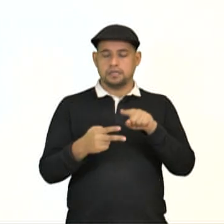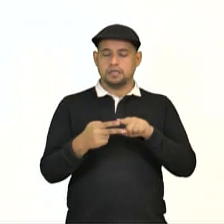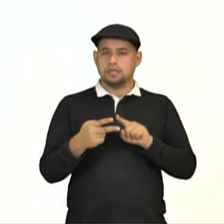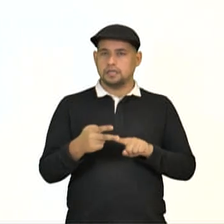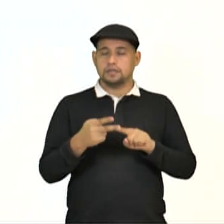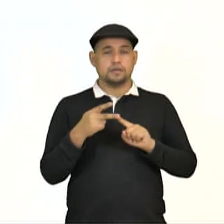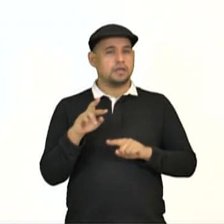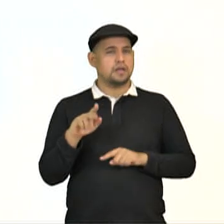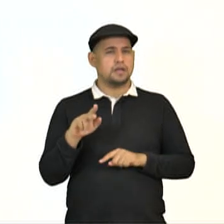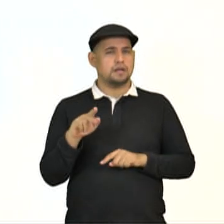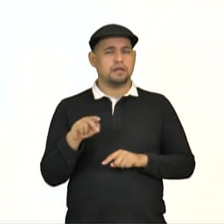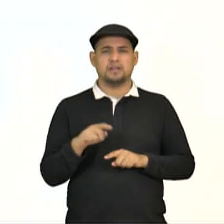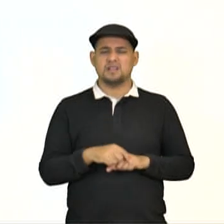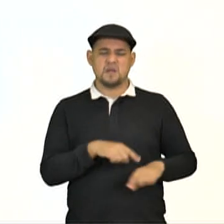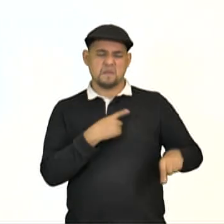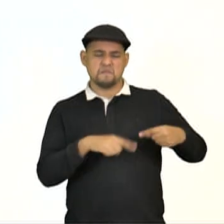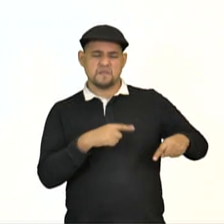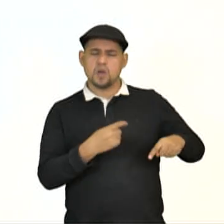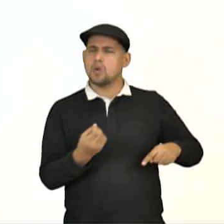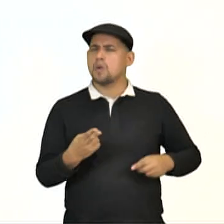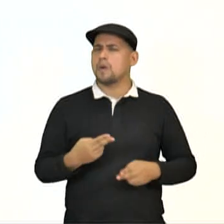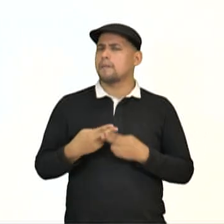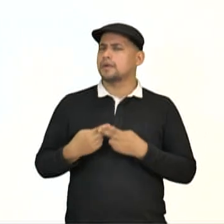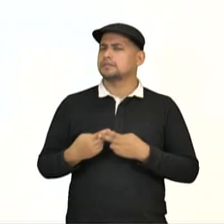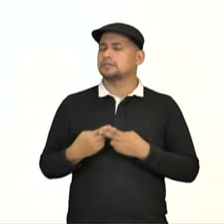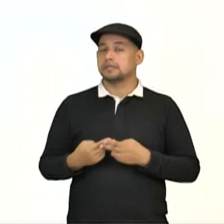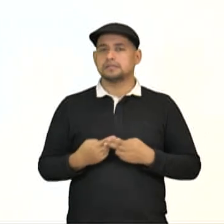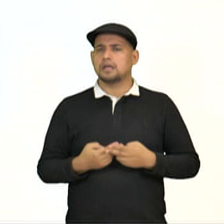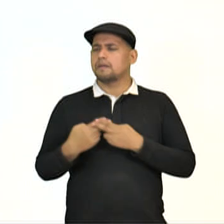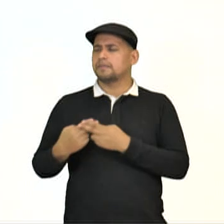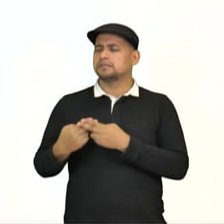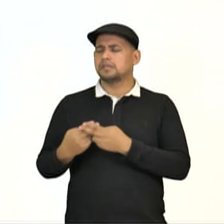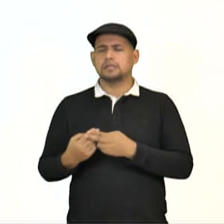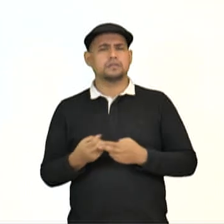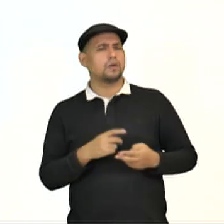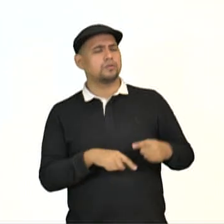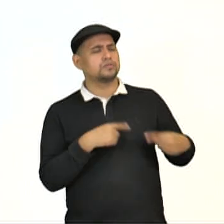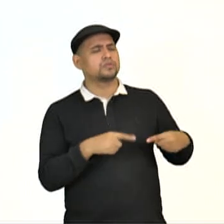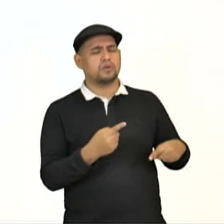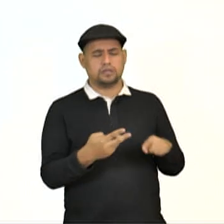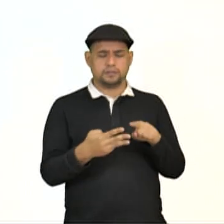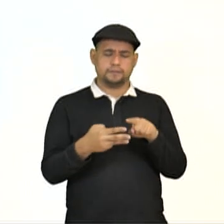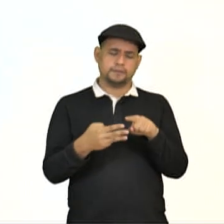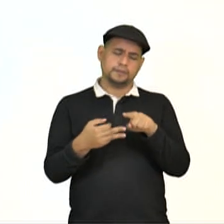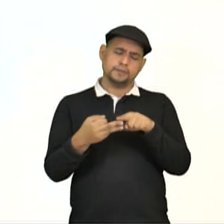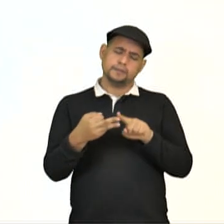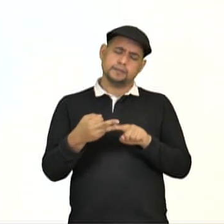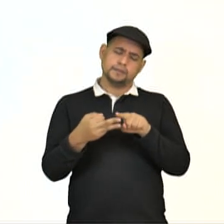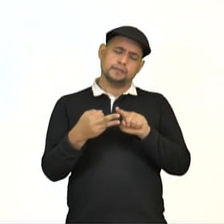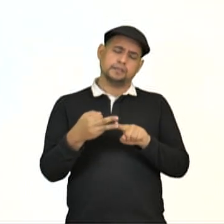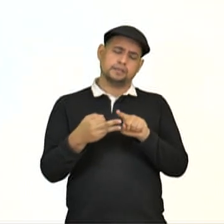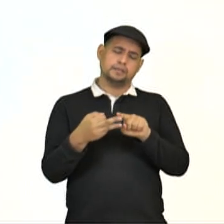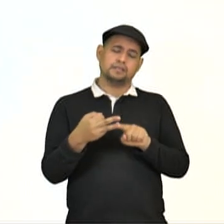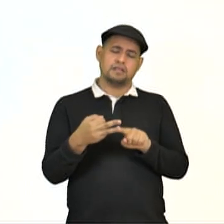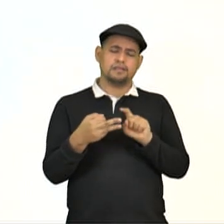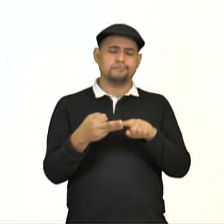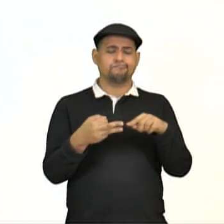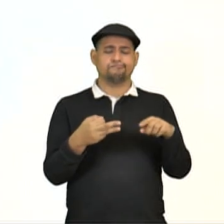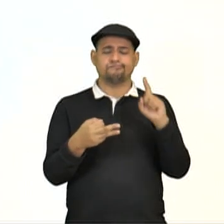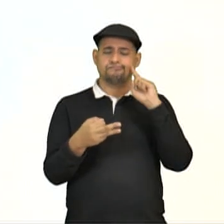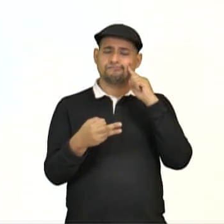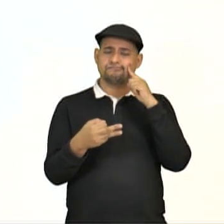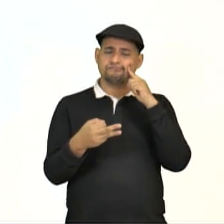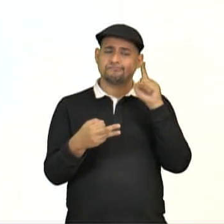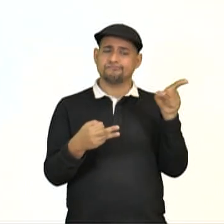outras irmãs, discórdia ou paciência? Paciência ou discórdia? Os pontos de interrogação